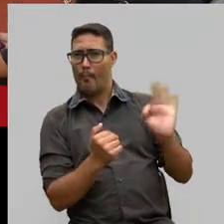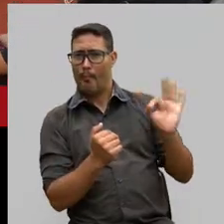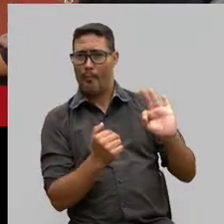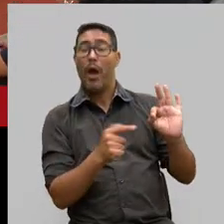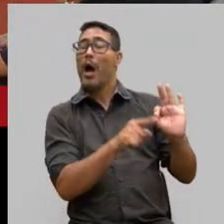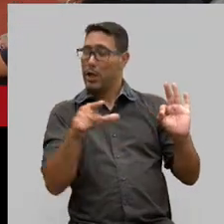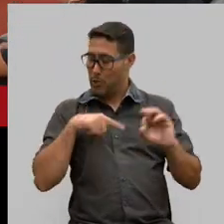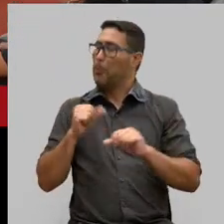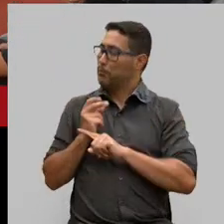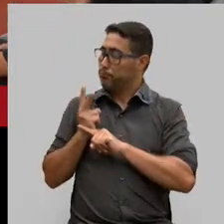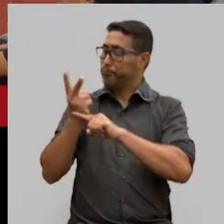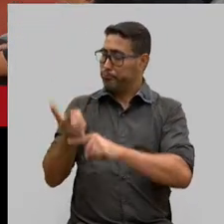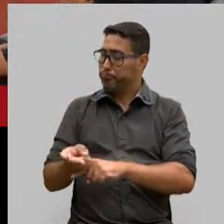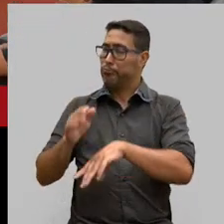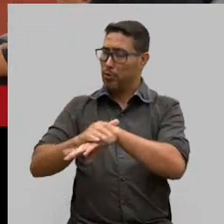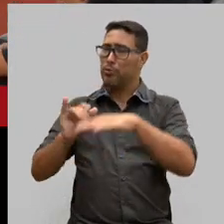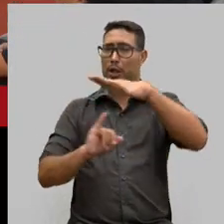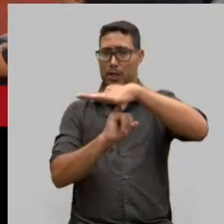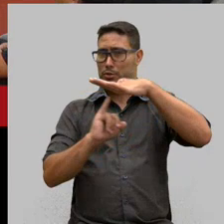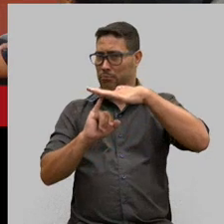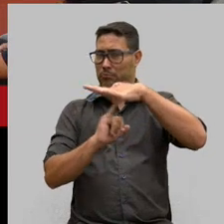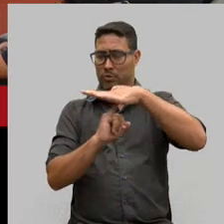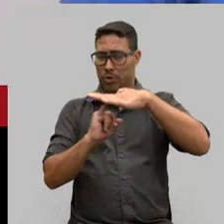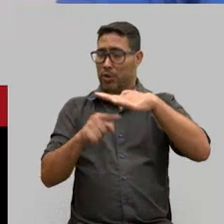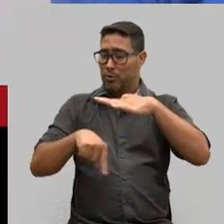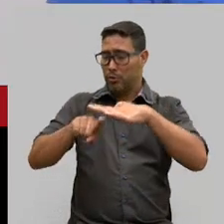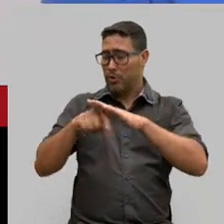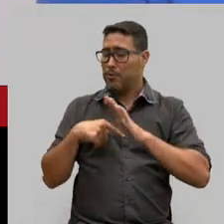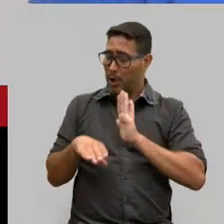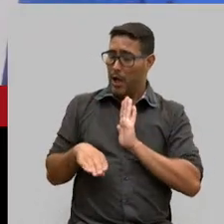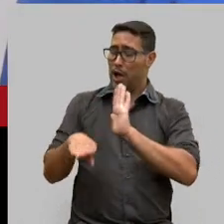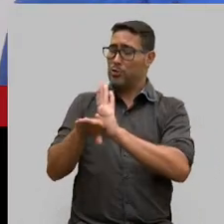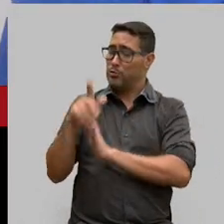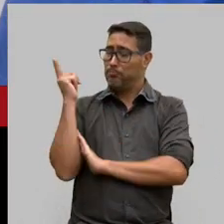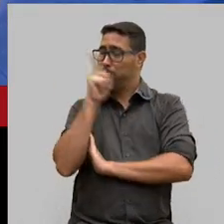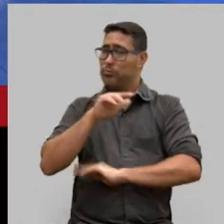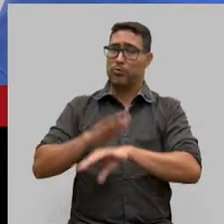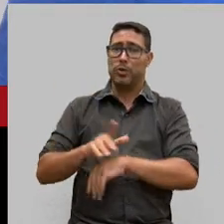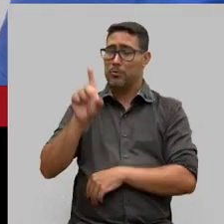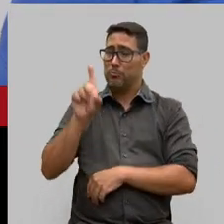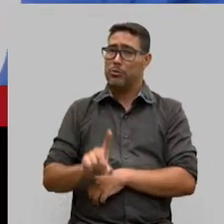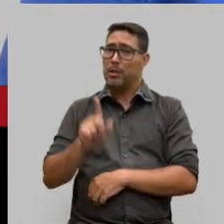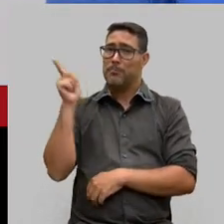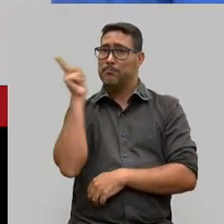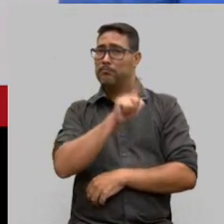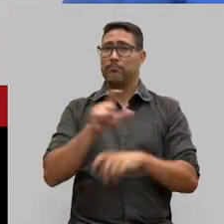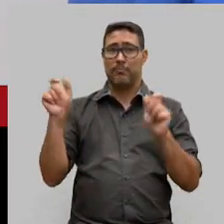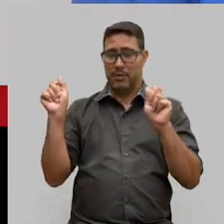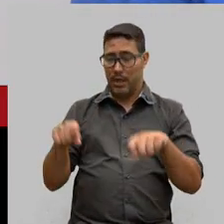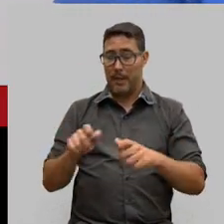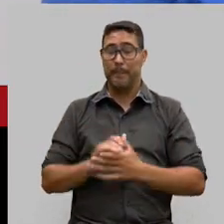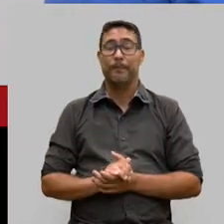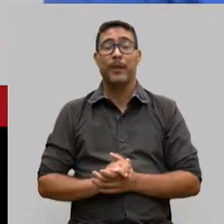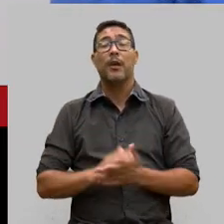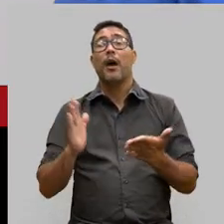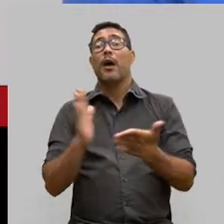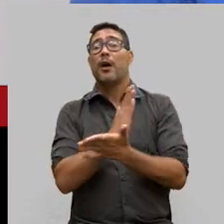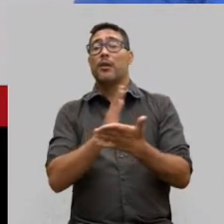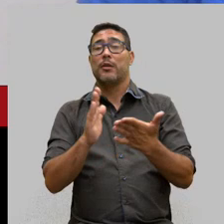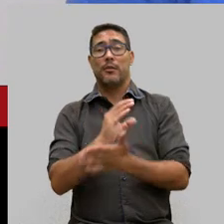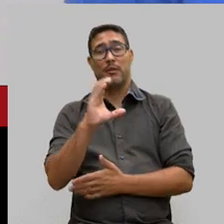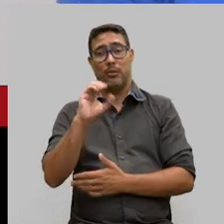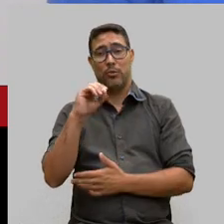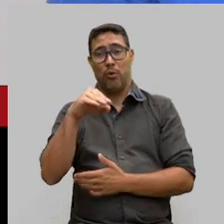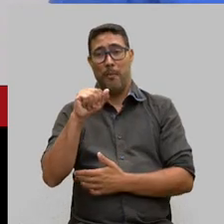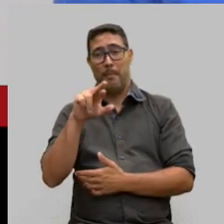acioná-las para que ajudem né no sentido de garantir esse acesso ao direito e na maioria das comarcas em muitos